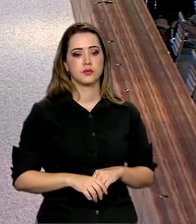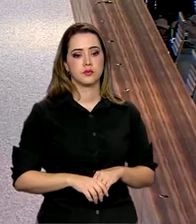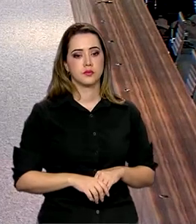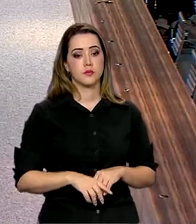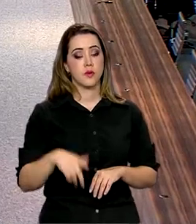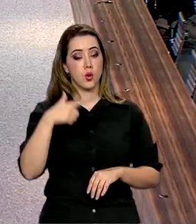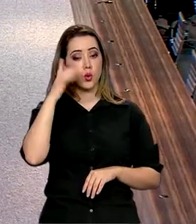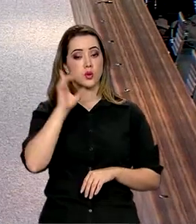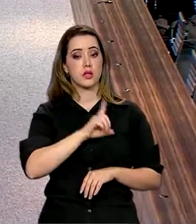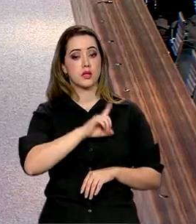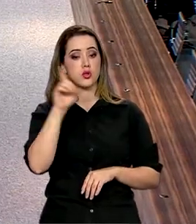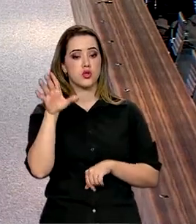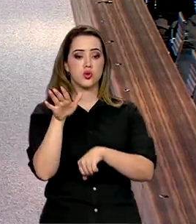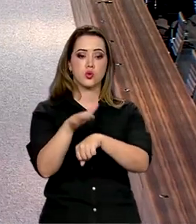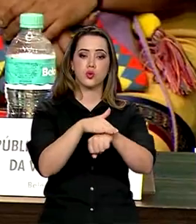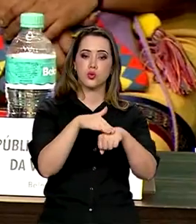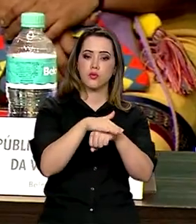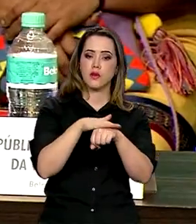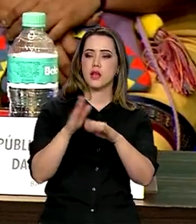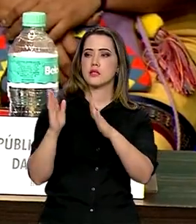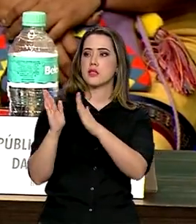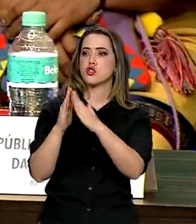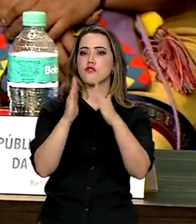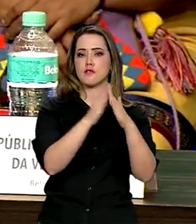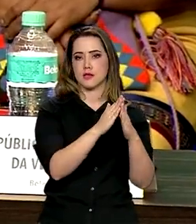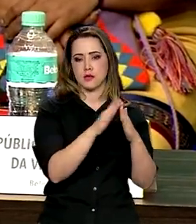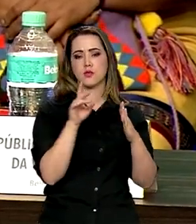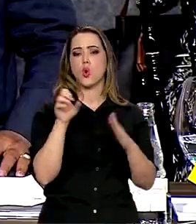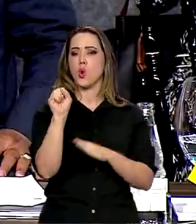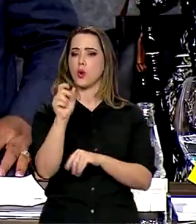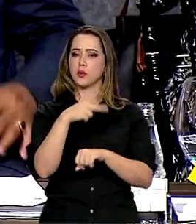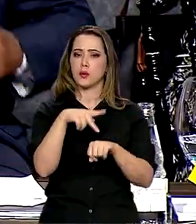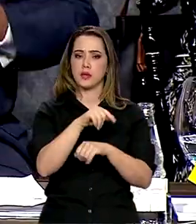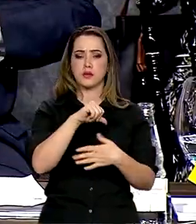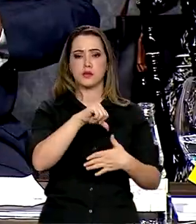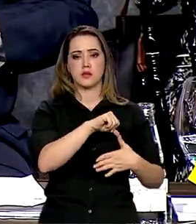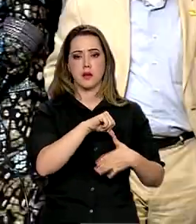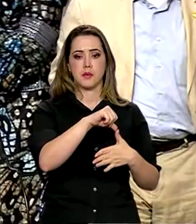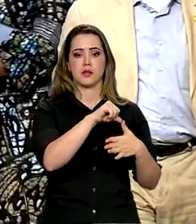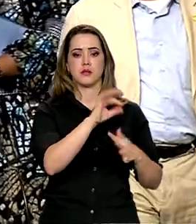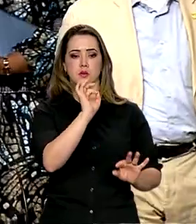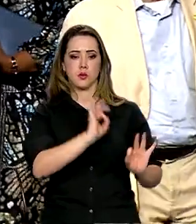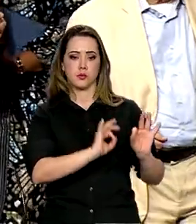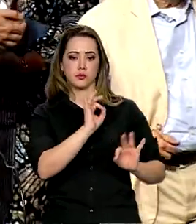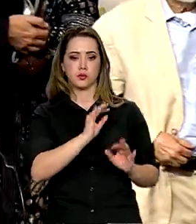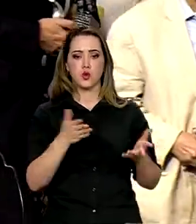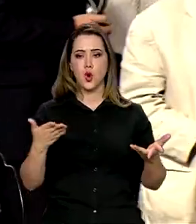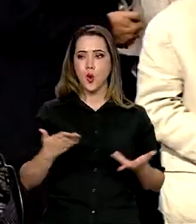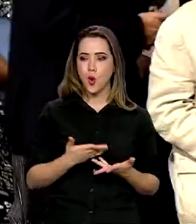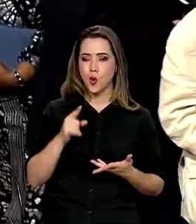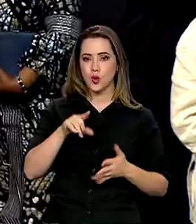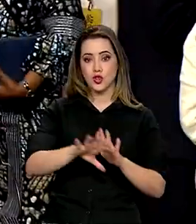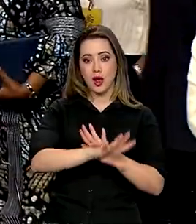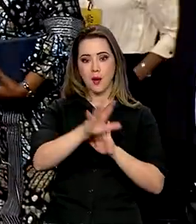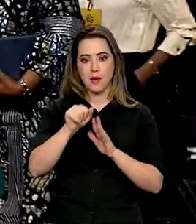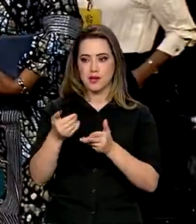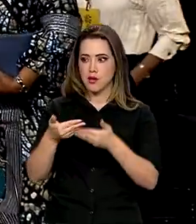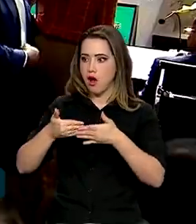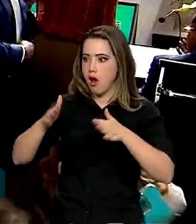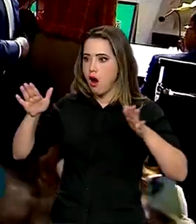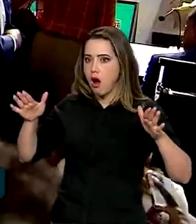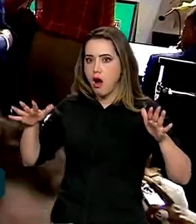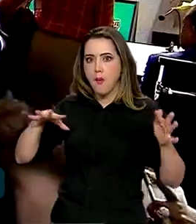Ontem foi dia de conversa de vizinhos. 8 países da América do Sul se organizando. Hoje a Amazônia se abria para o